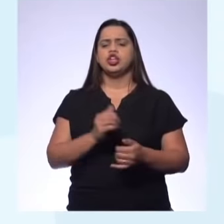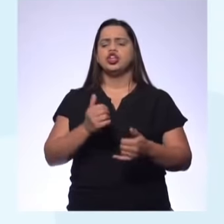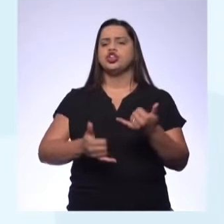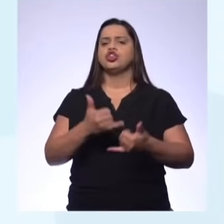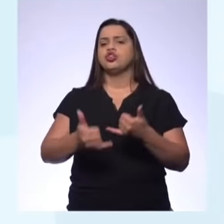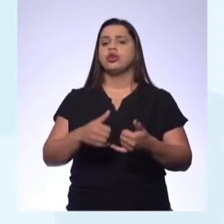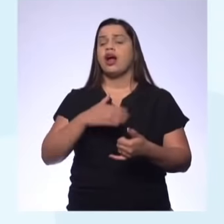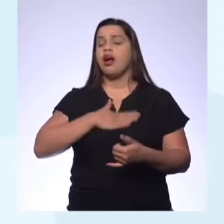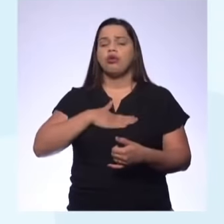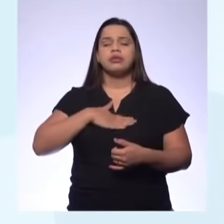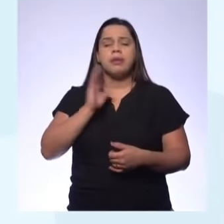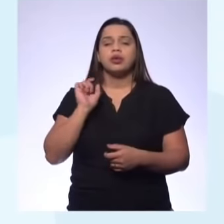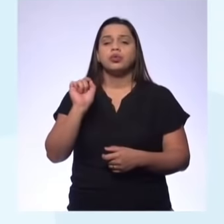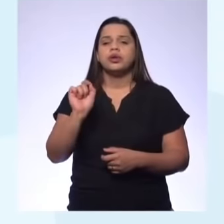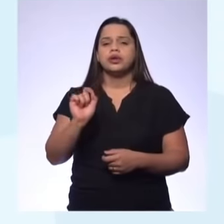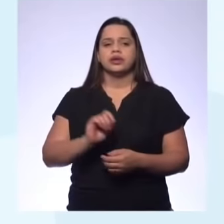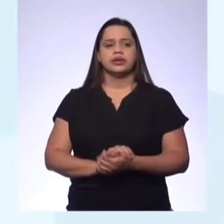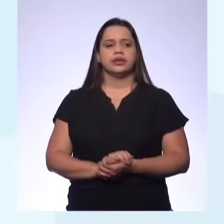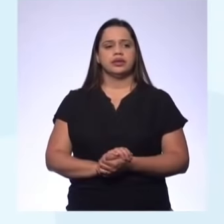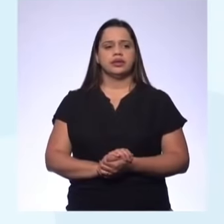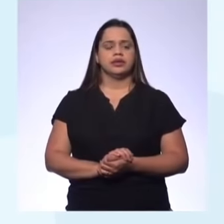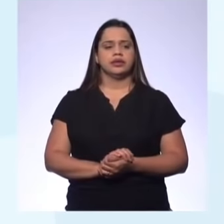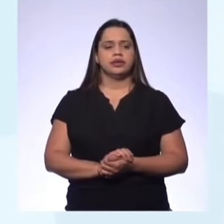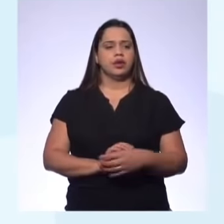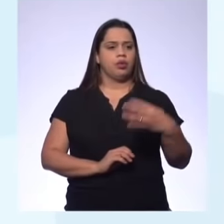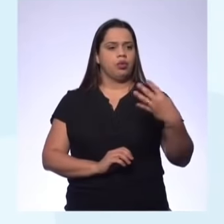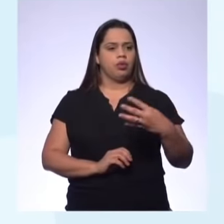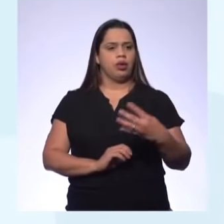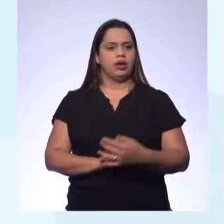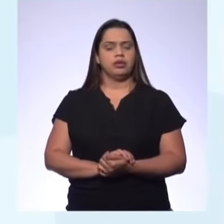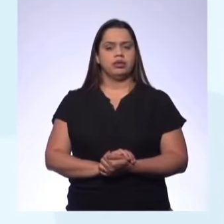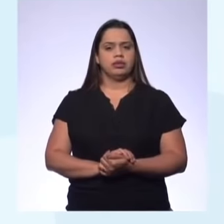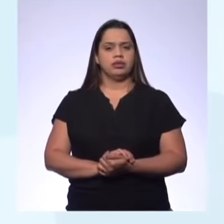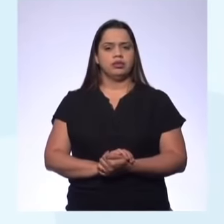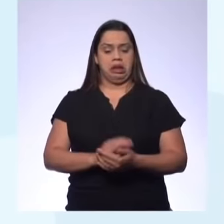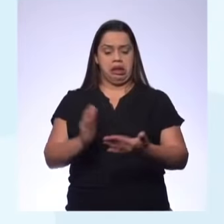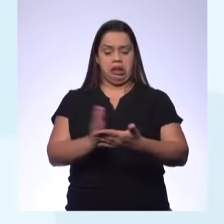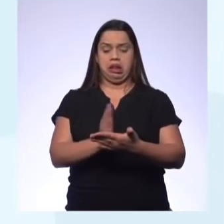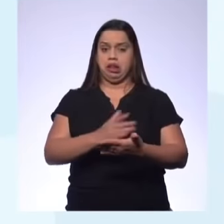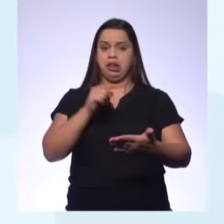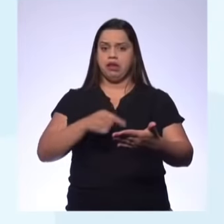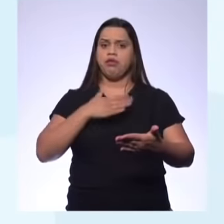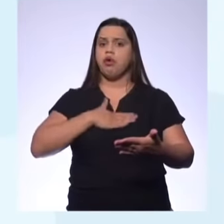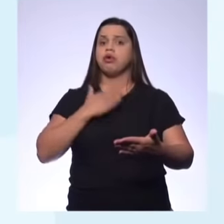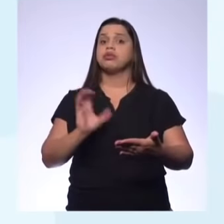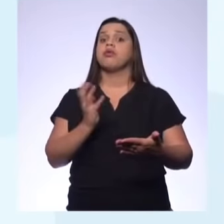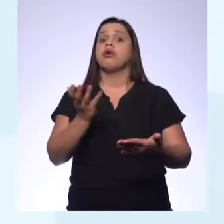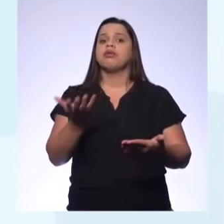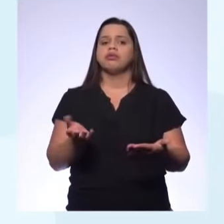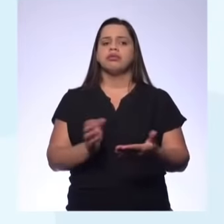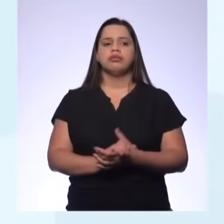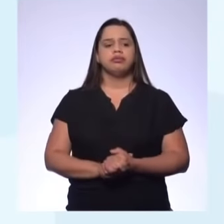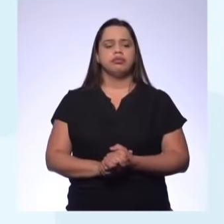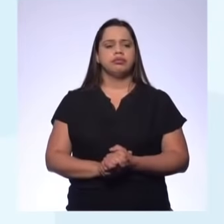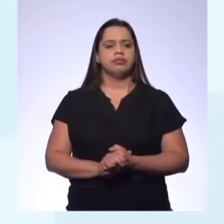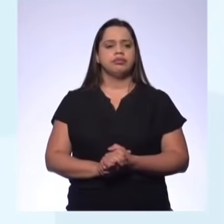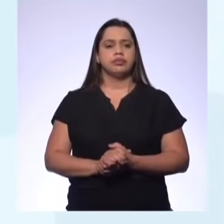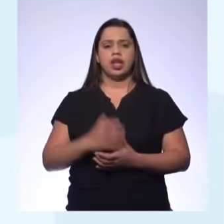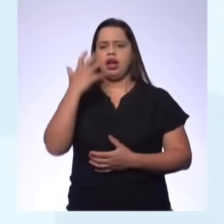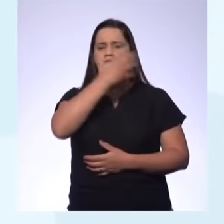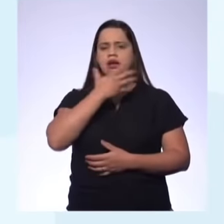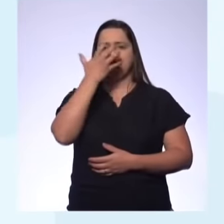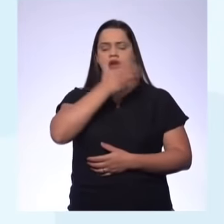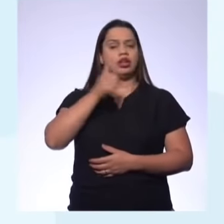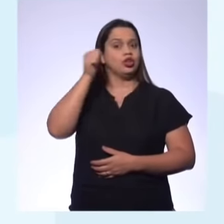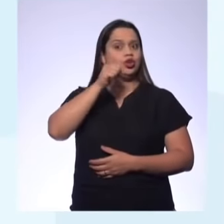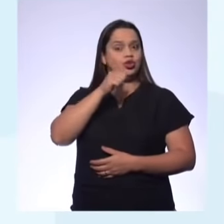de jogar o açúcar notebook deu cilic tipo de livros ela gosta Quantas refeições Qual é a cantora